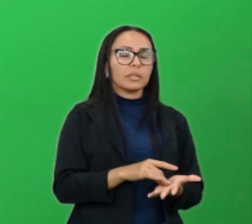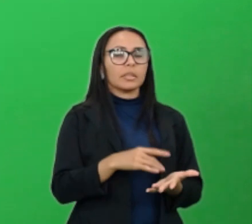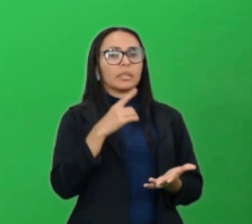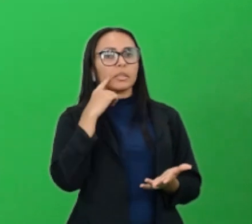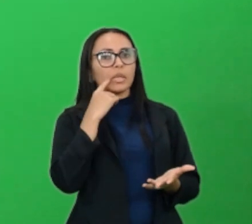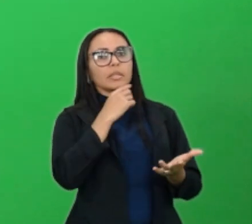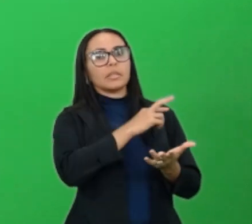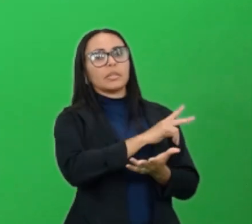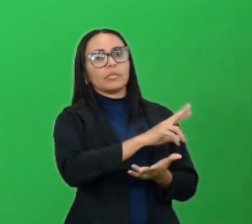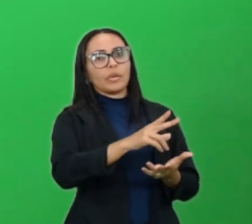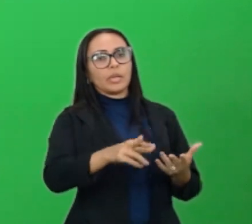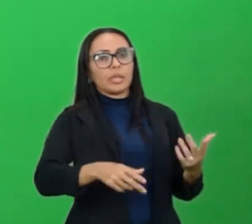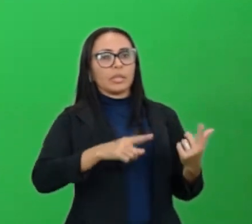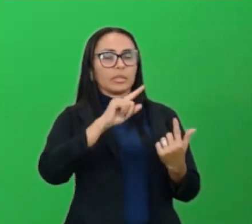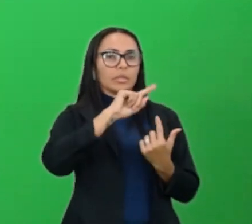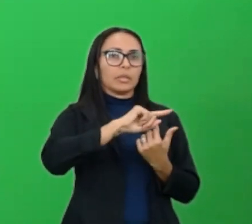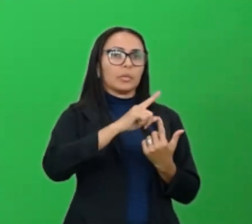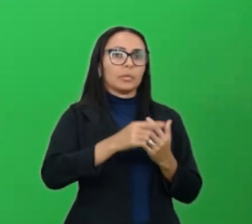de gráfico.